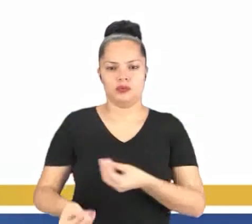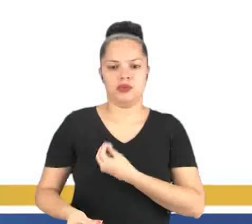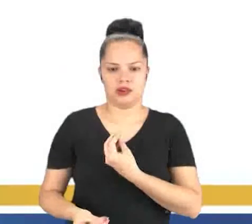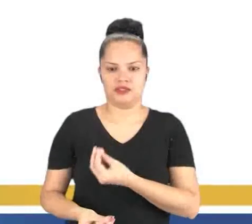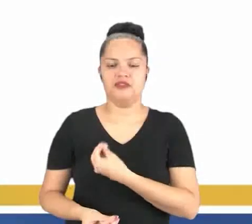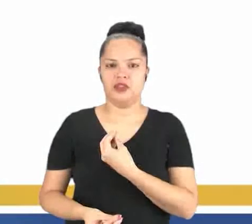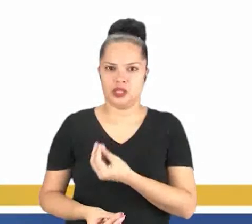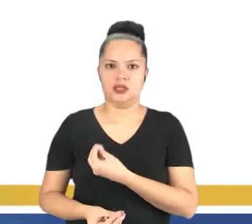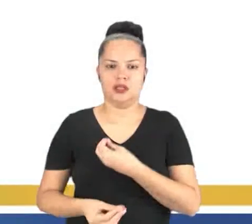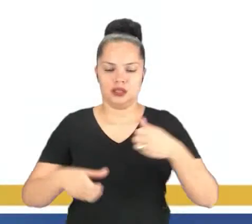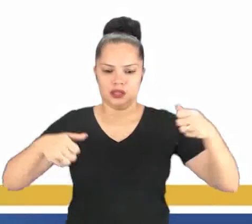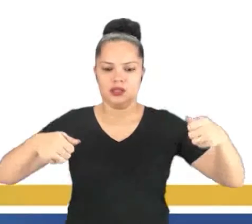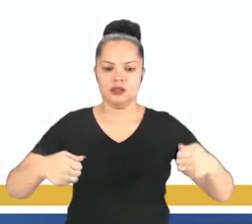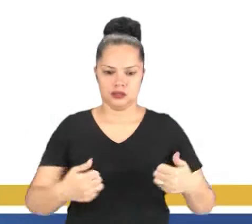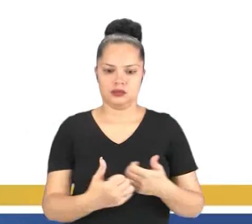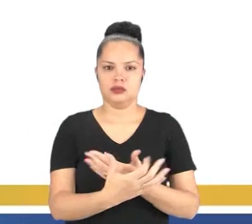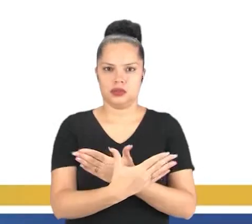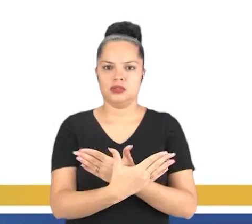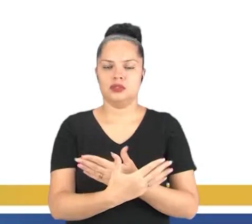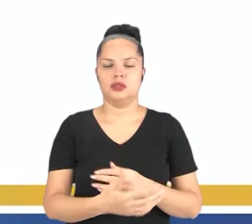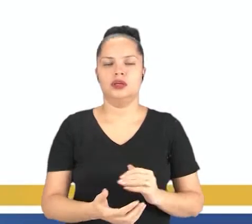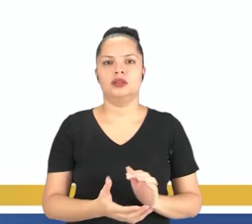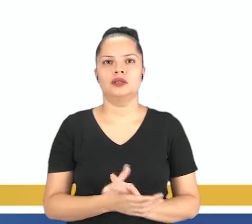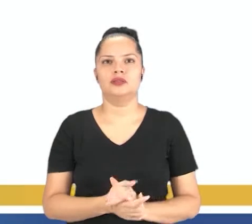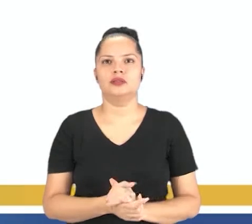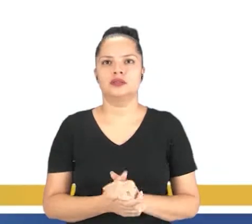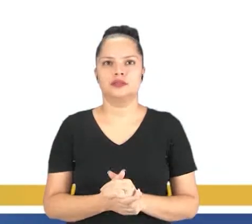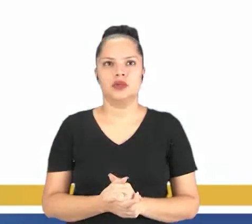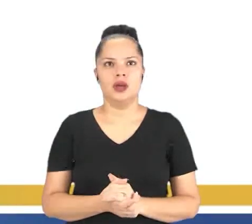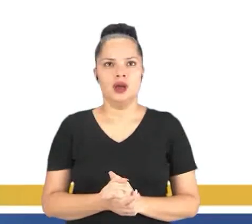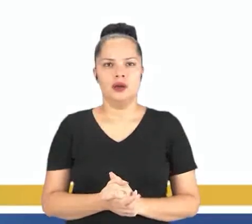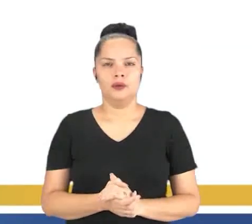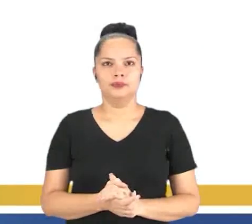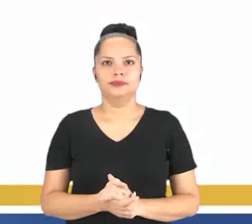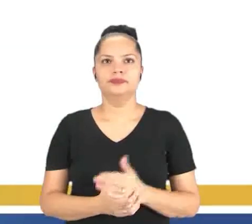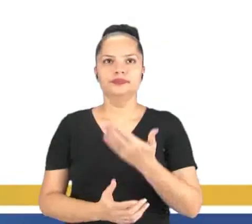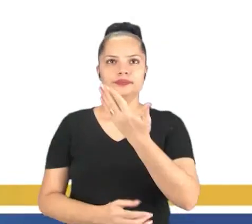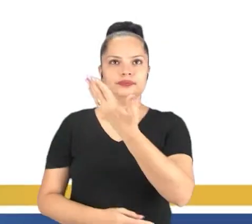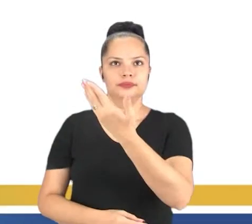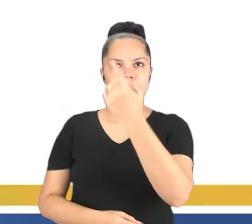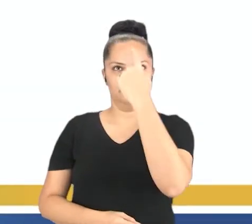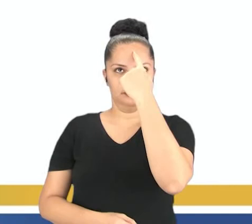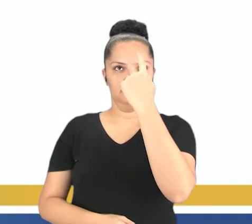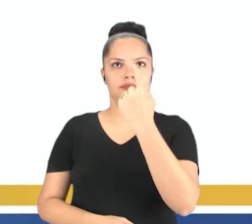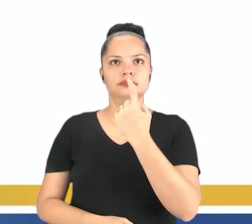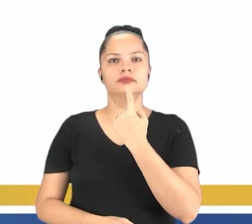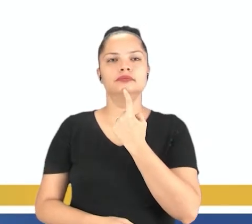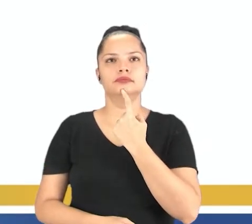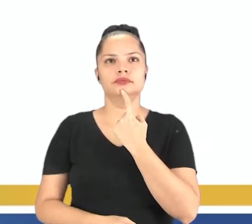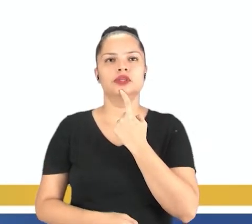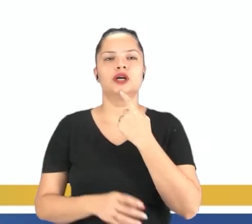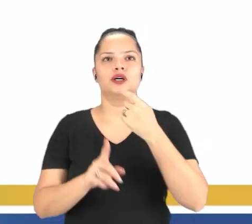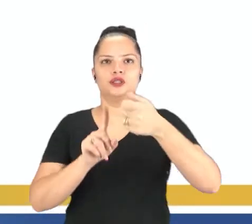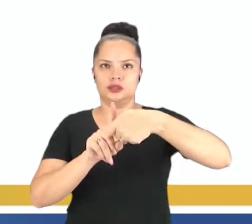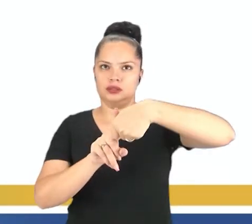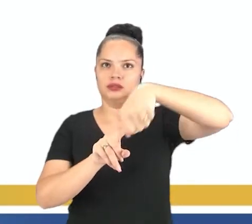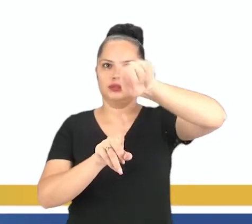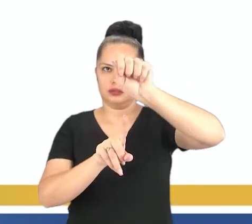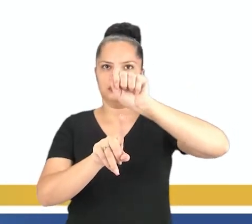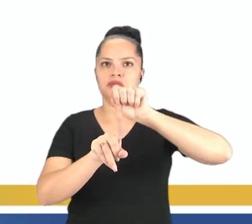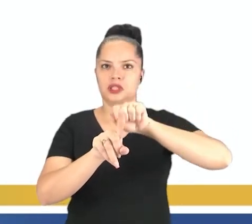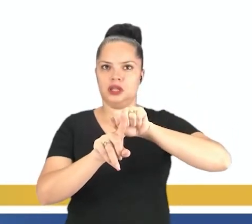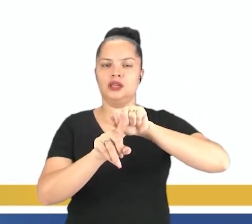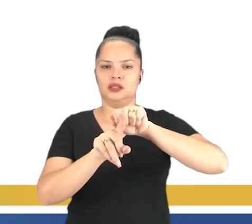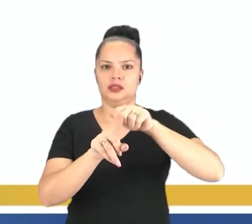suas vidas então observei essas imagens tá refere-se aos pobres tá certo aqui nós vamos ter um calendário Asteca